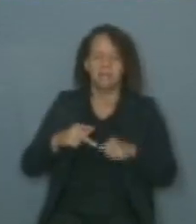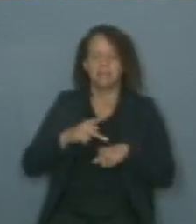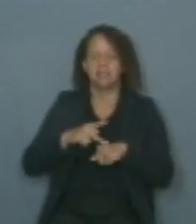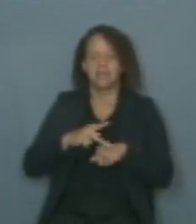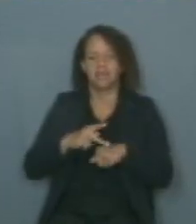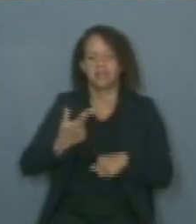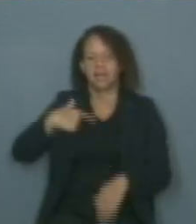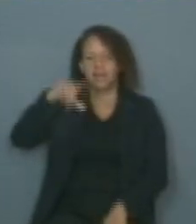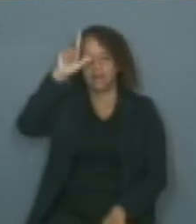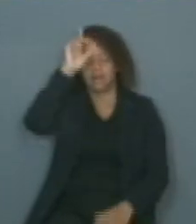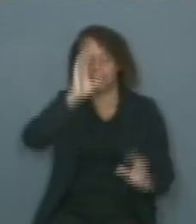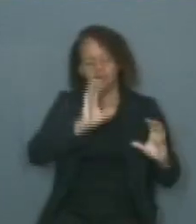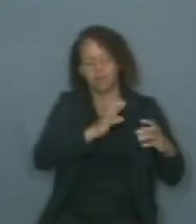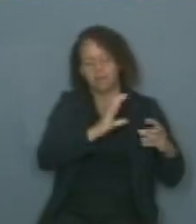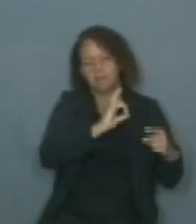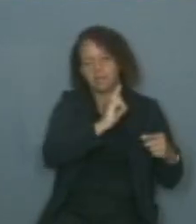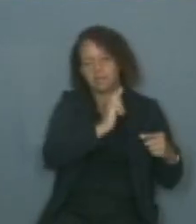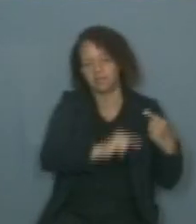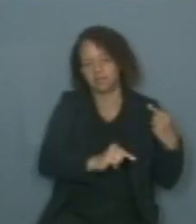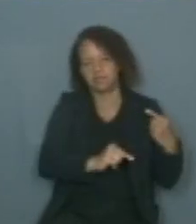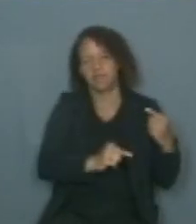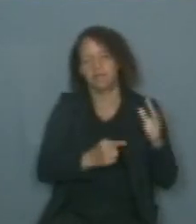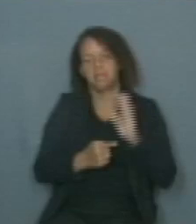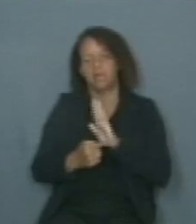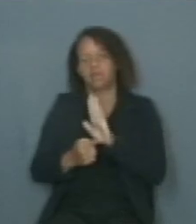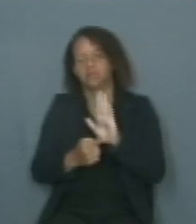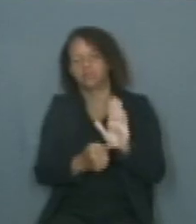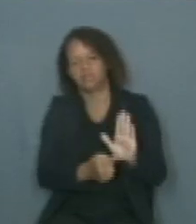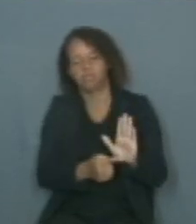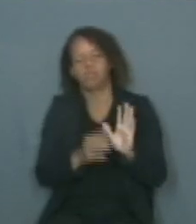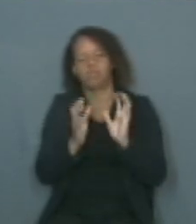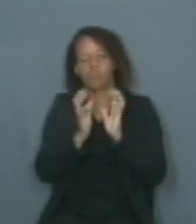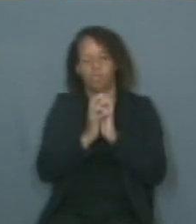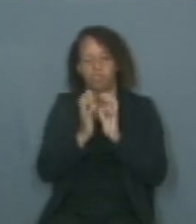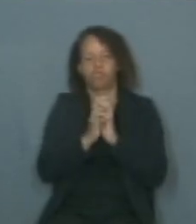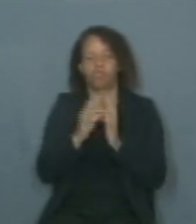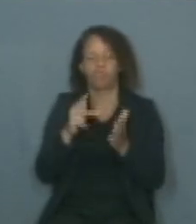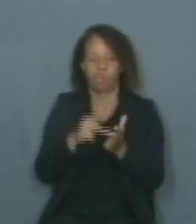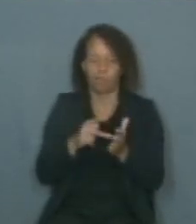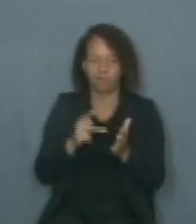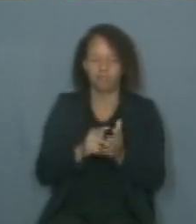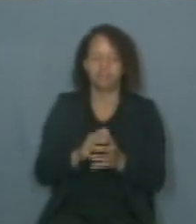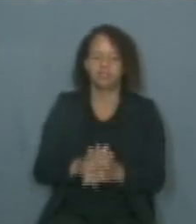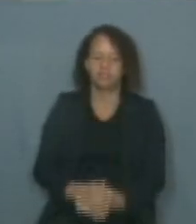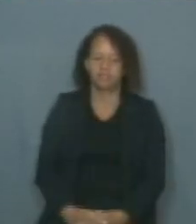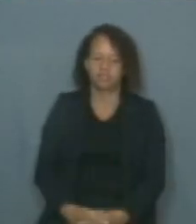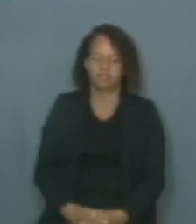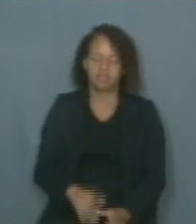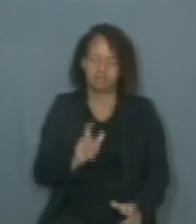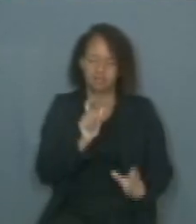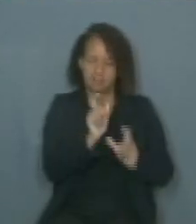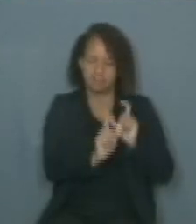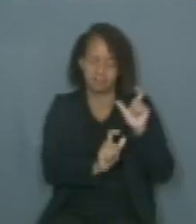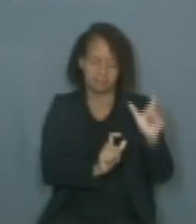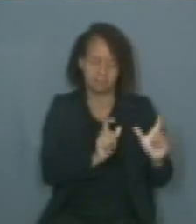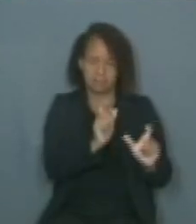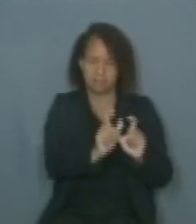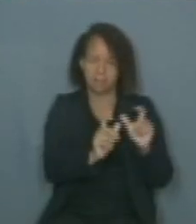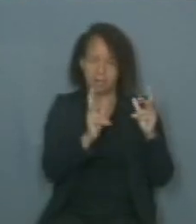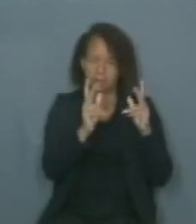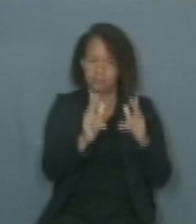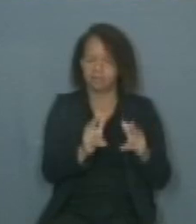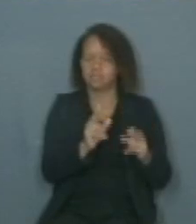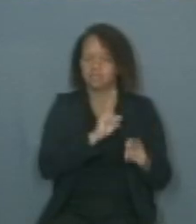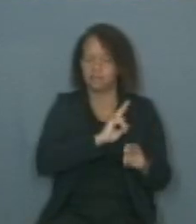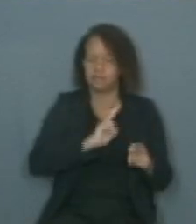era líder da oposição e mostrava o Recife de verdade. E era tão crítico quanto os